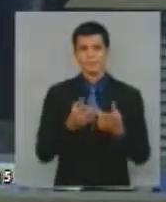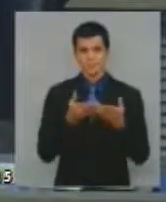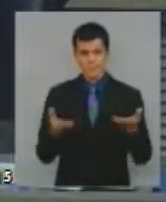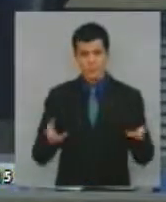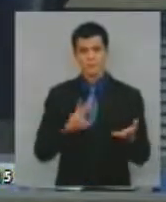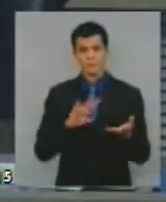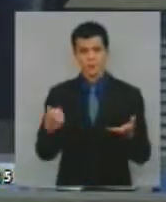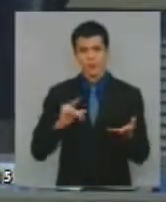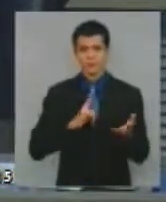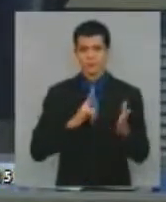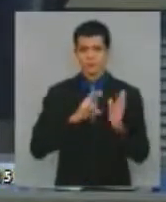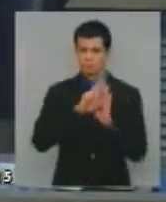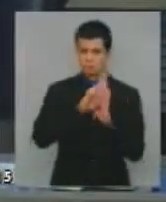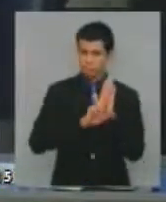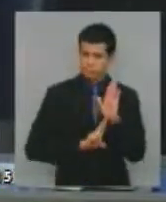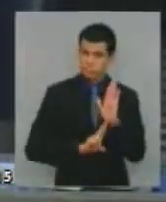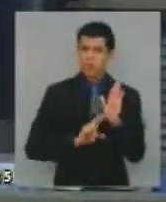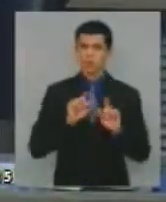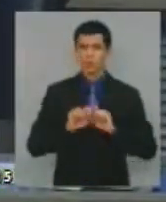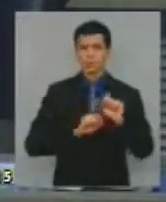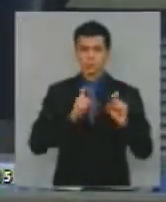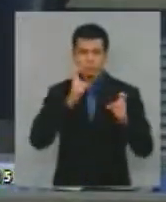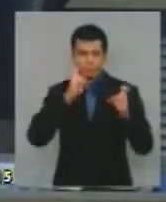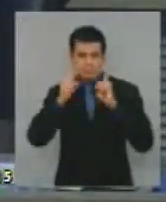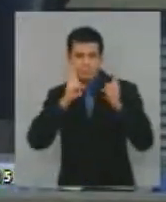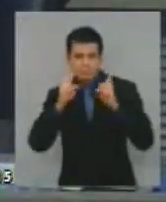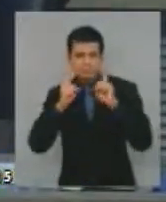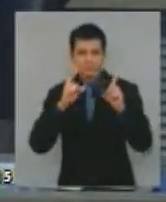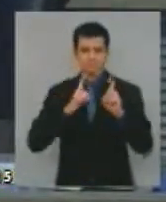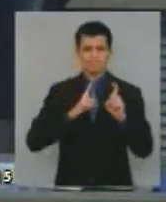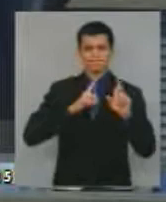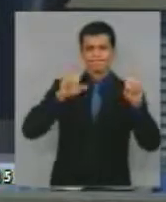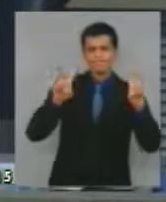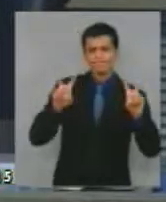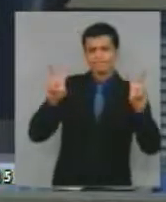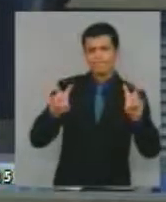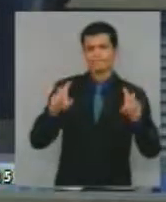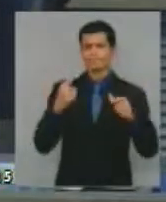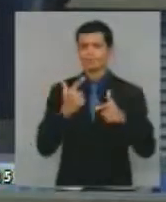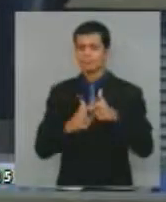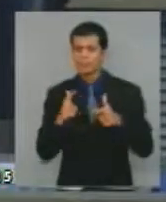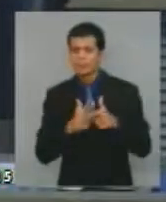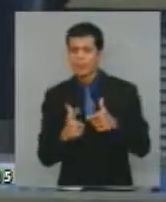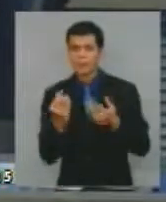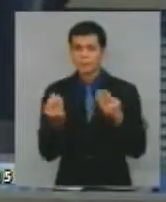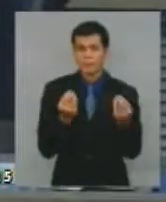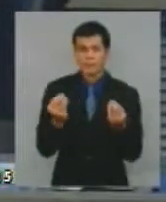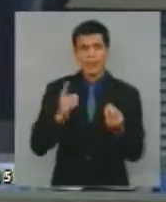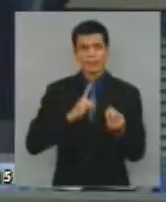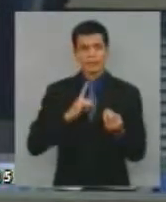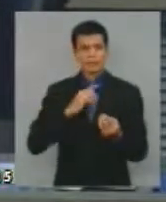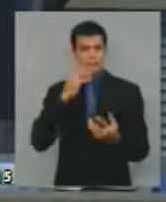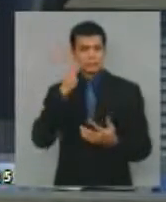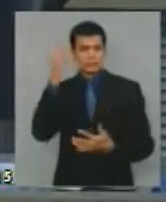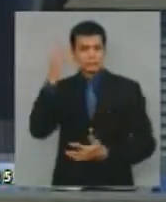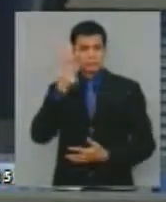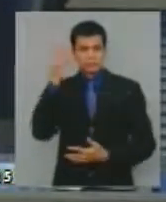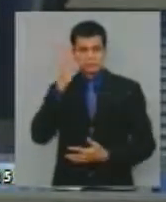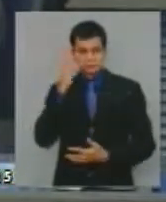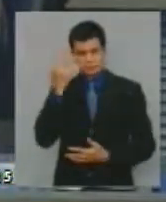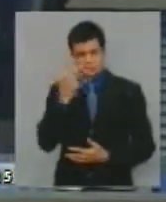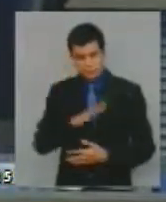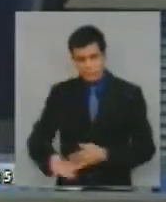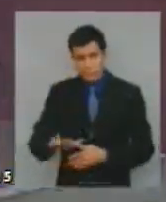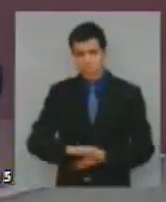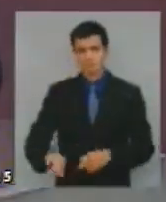requerimento exatamente para a gente poder disso. discutir esse assunto de tão relevante para nossas crianças e nossos adolescentes.